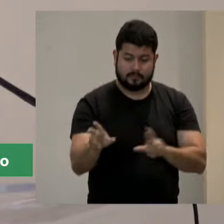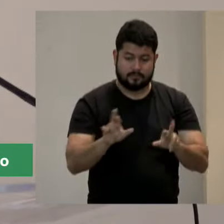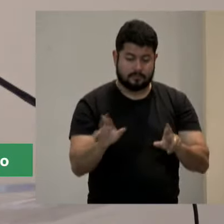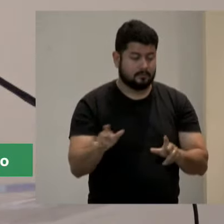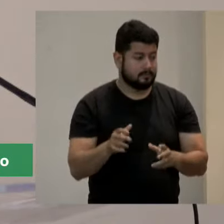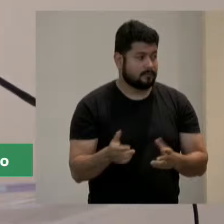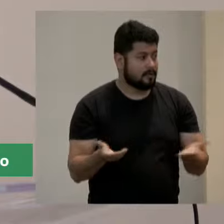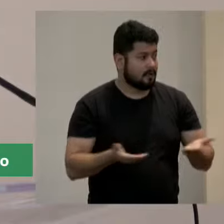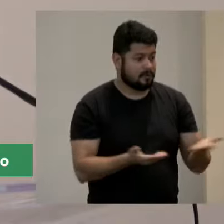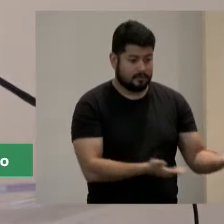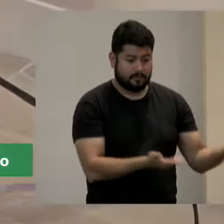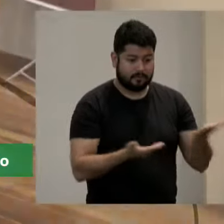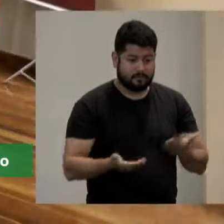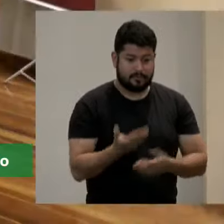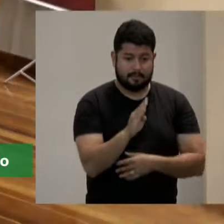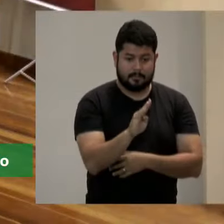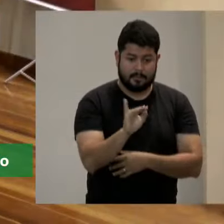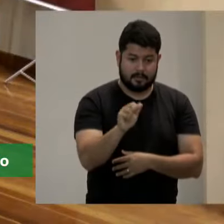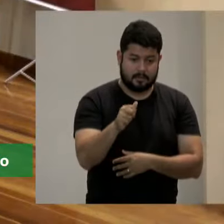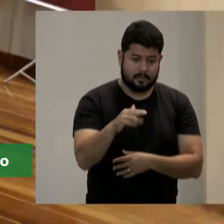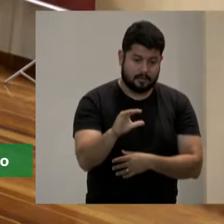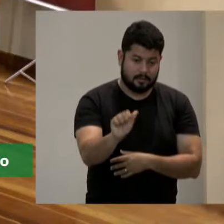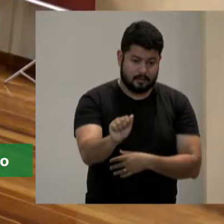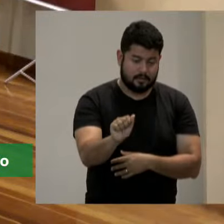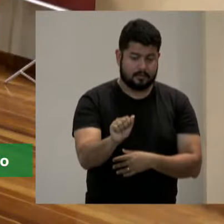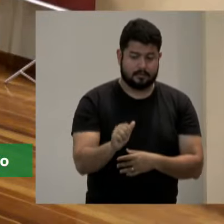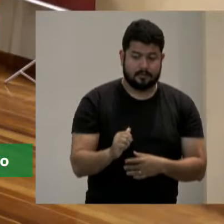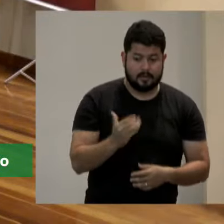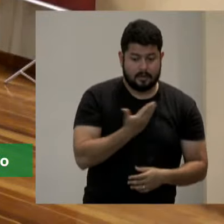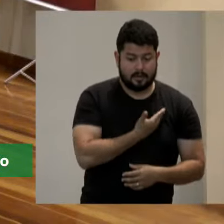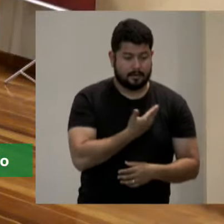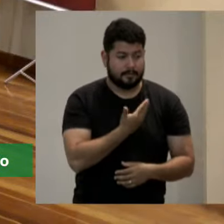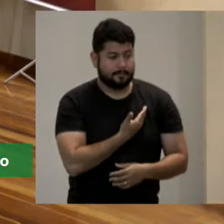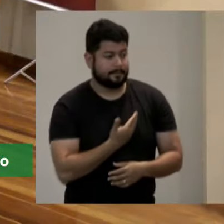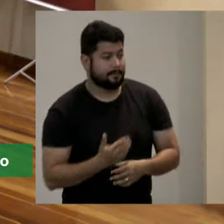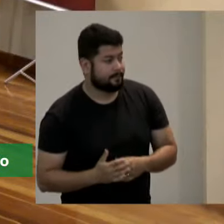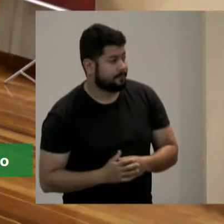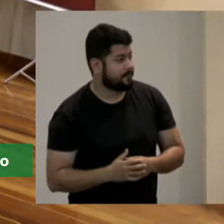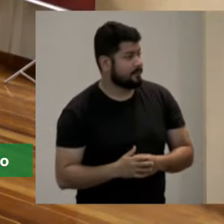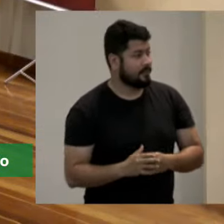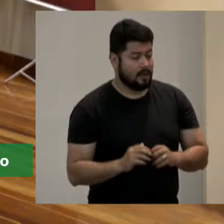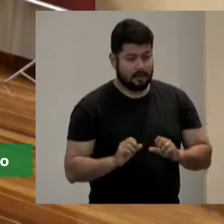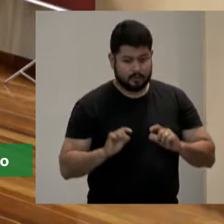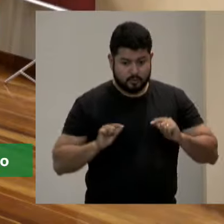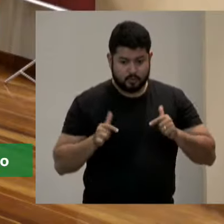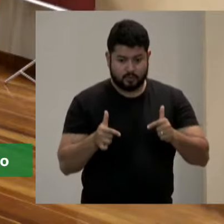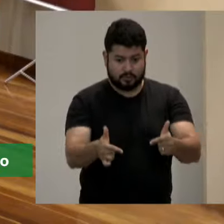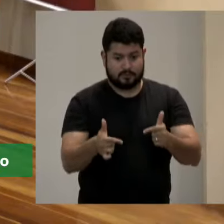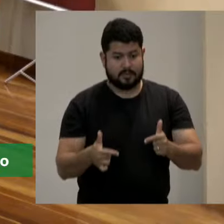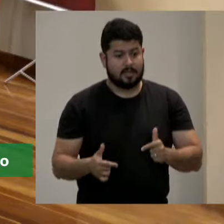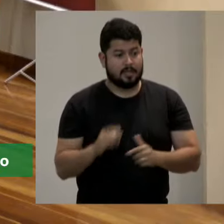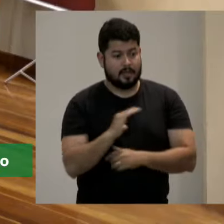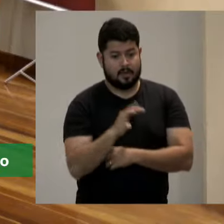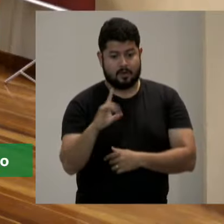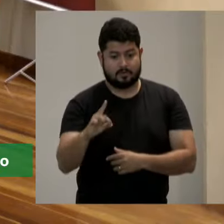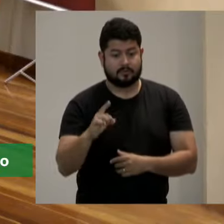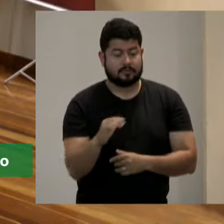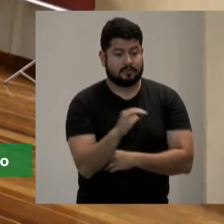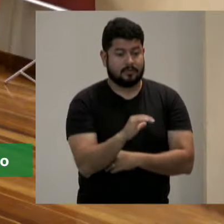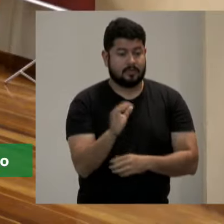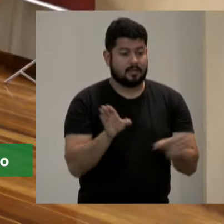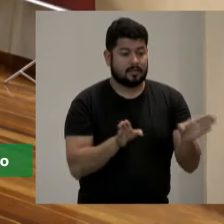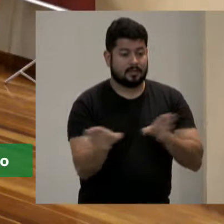passar a palavra para a Bianca, a nossa colega, que está engajada na Coordenadoria de Acessibilidade Estudantil